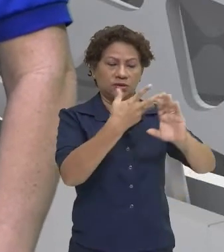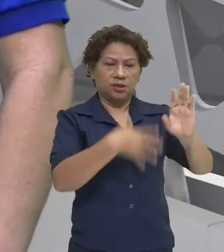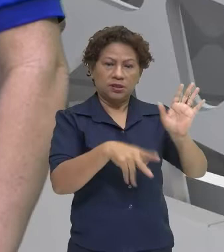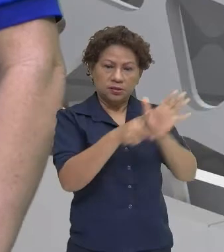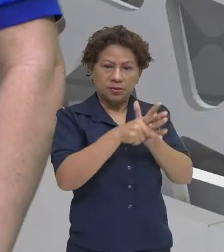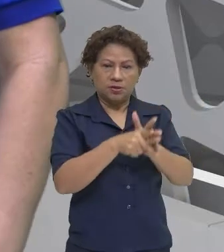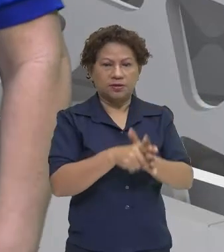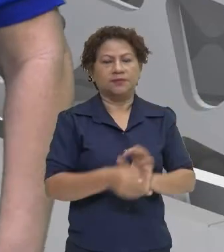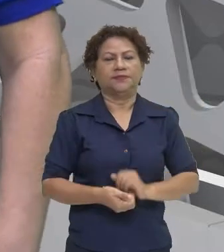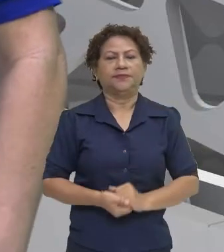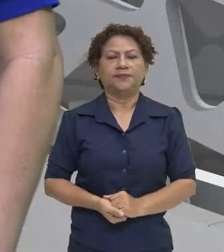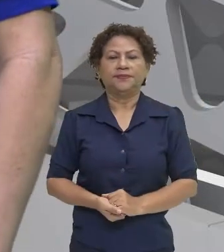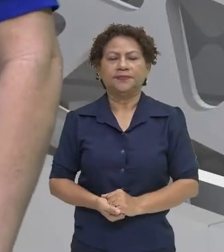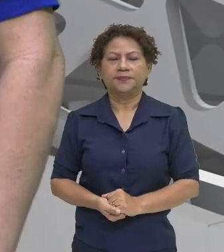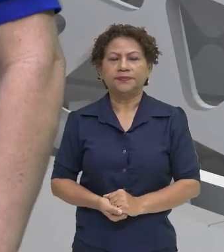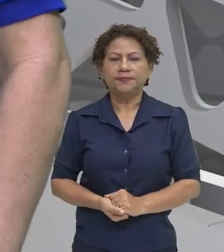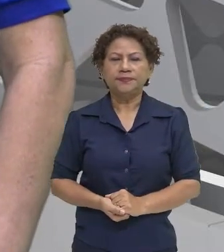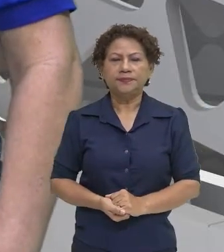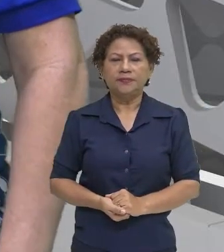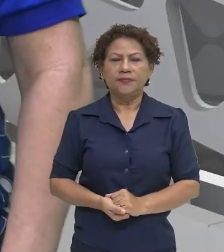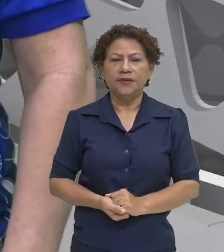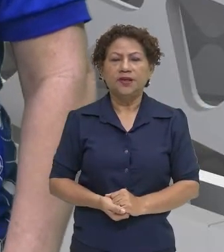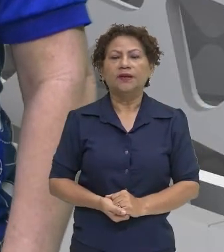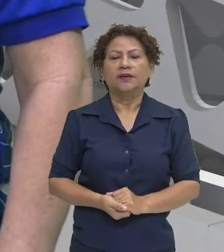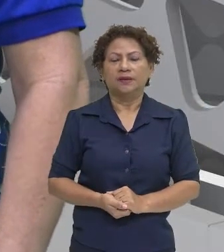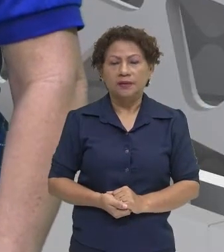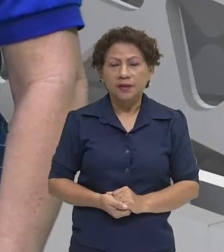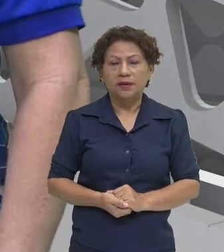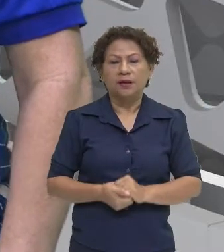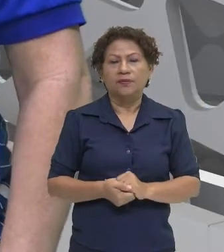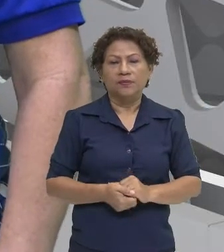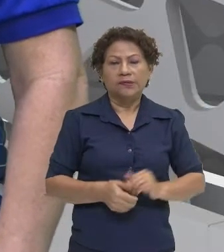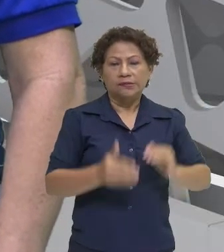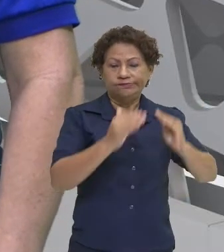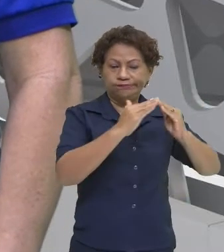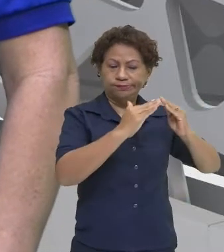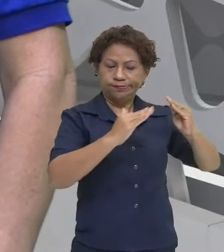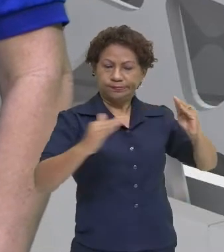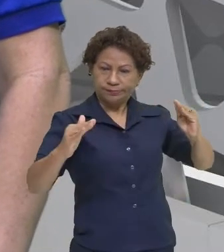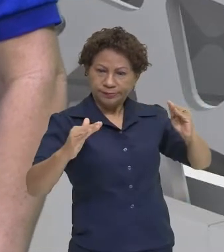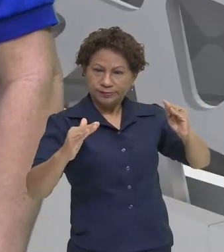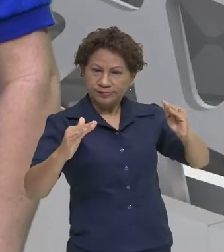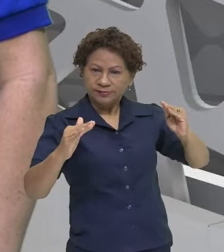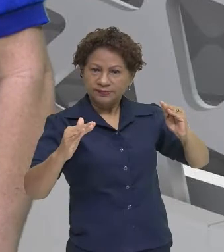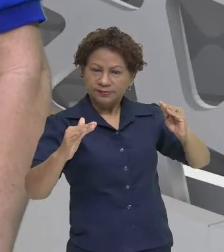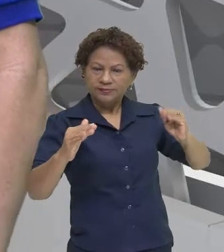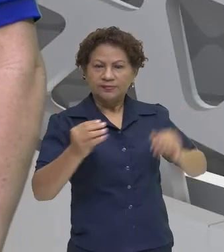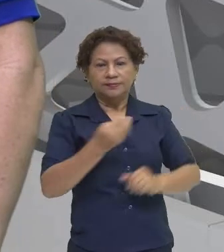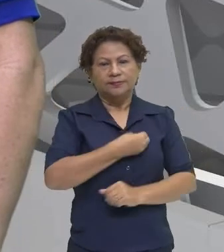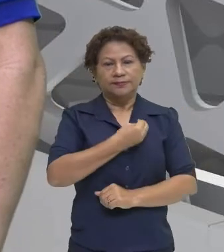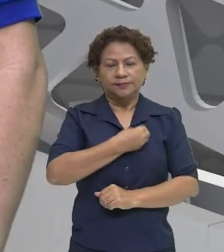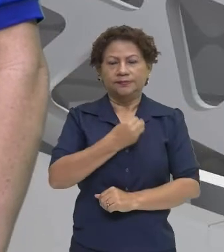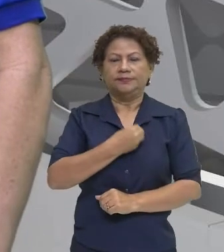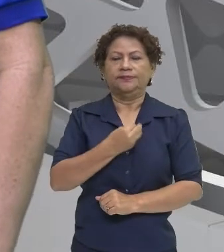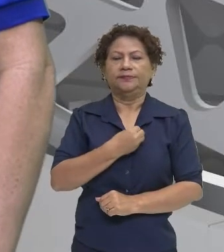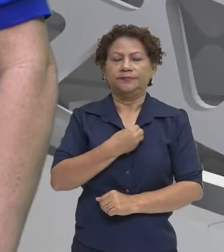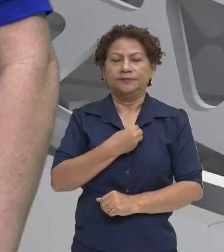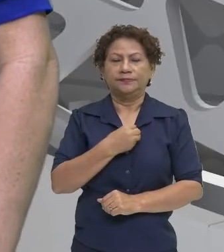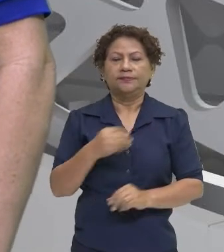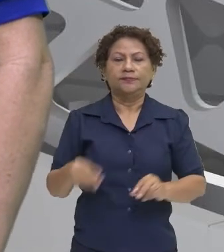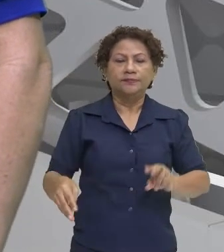Vamos ver? A maloca é um tipo de cabana comunitária usada pelos indígenas da região